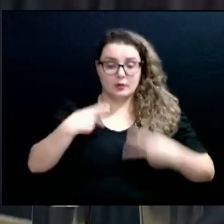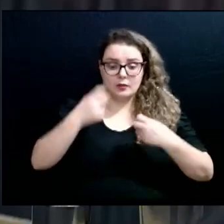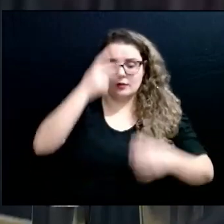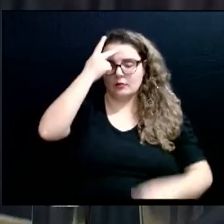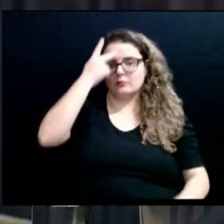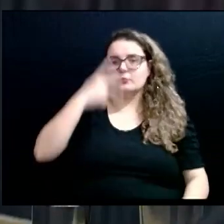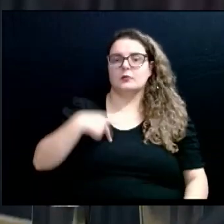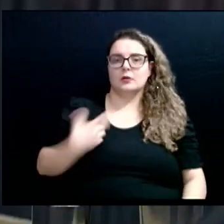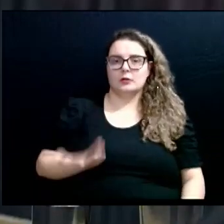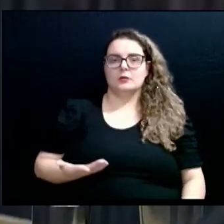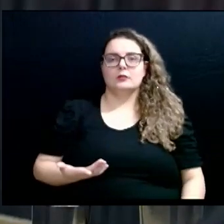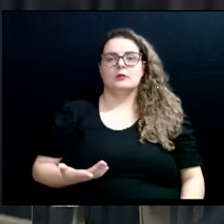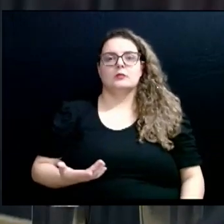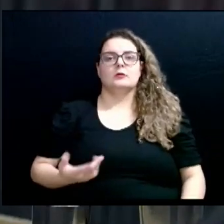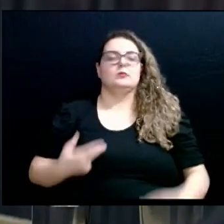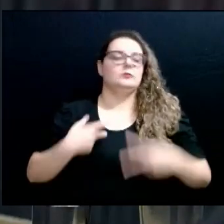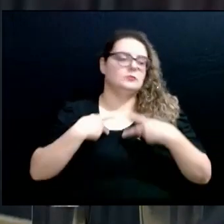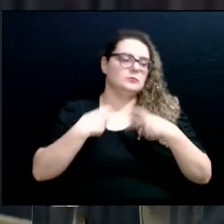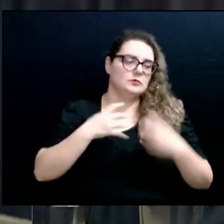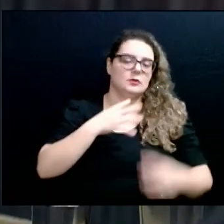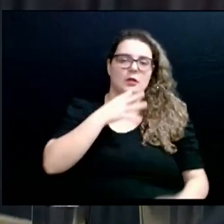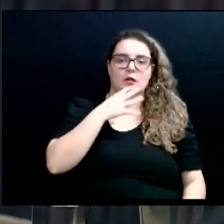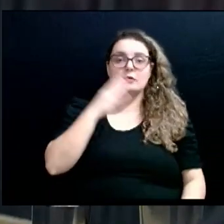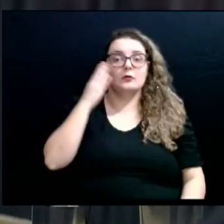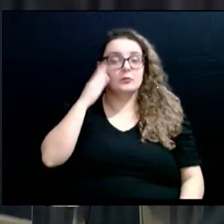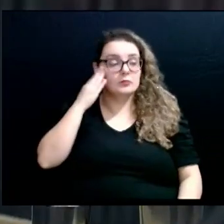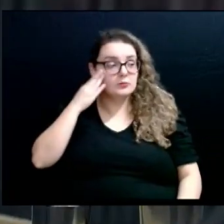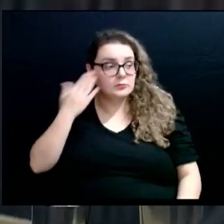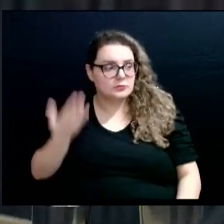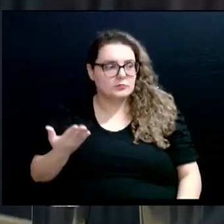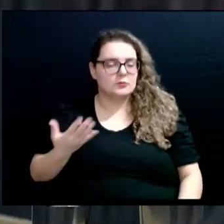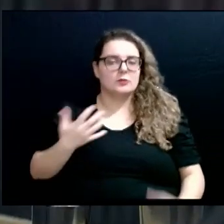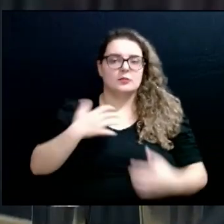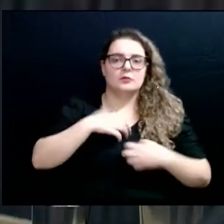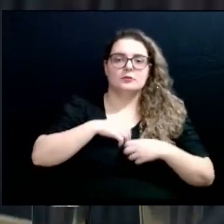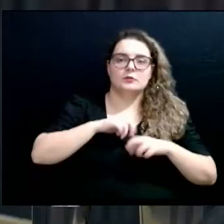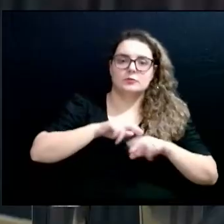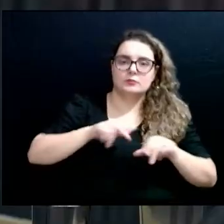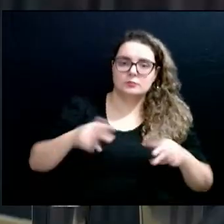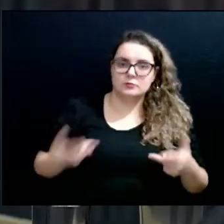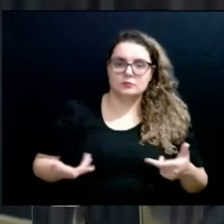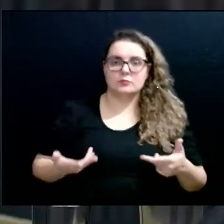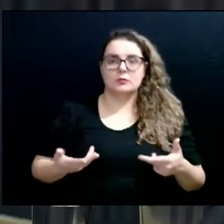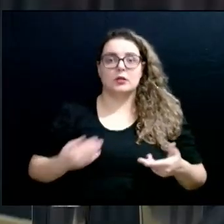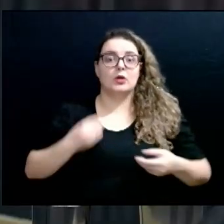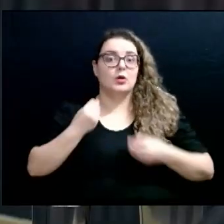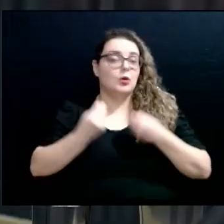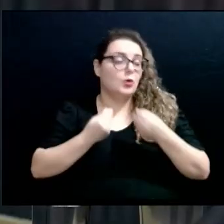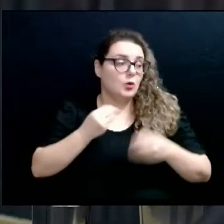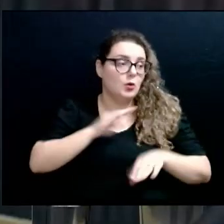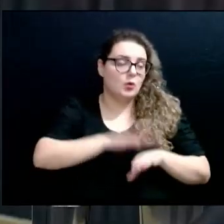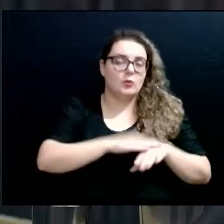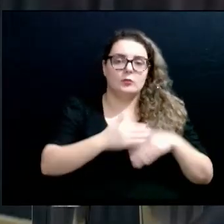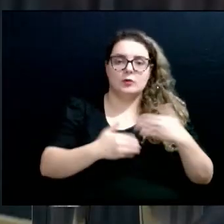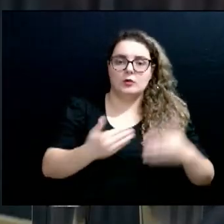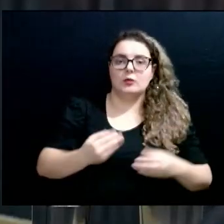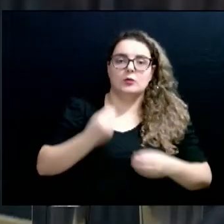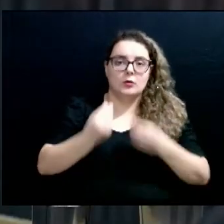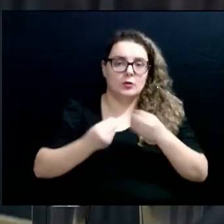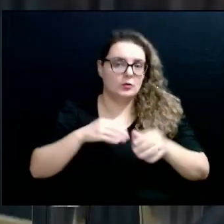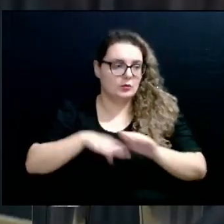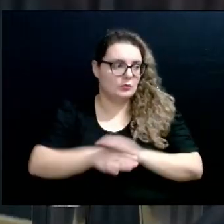se conhecer, entender, né, os seus sentimentos, como que você funciona, como que você costuma reagir em